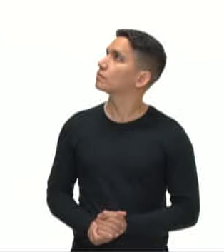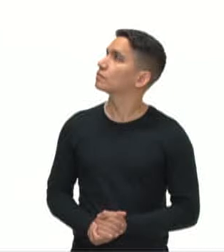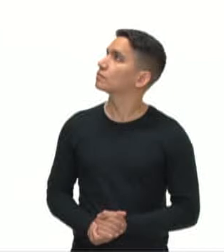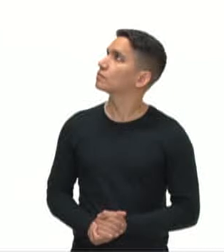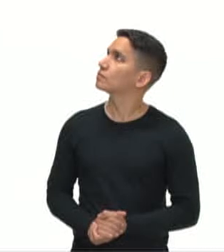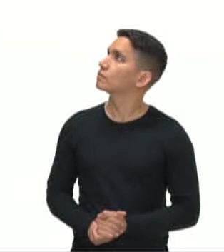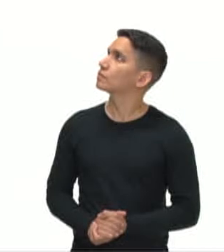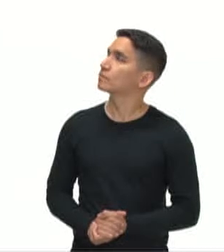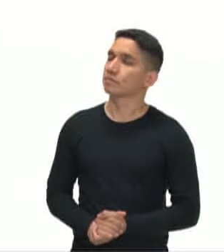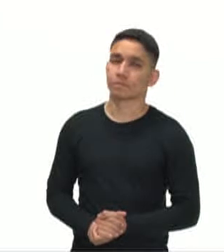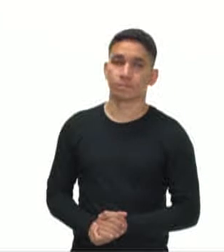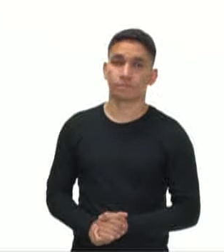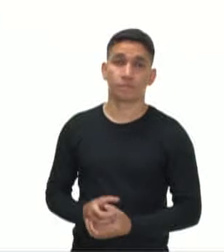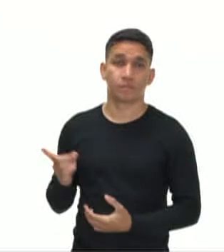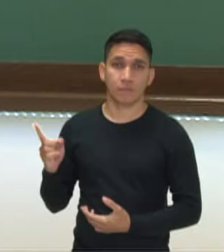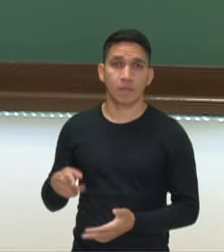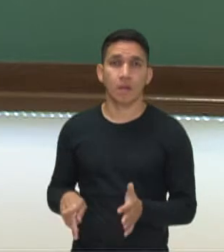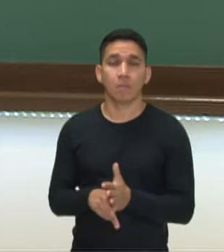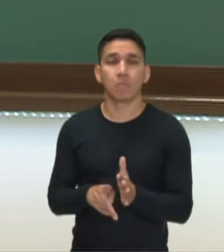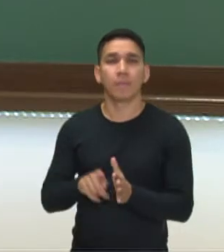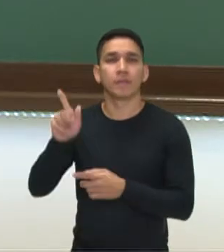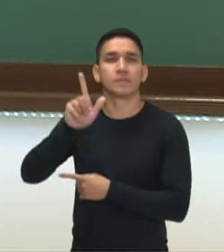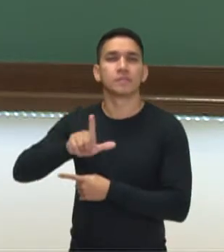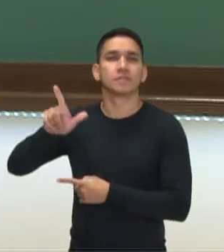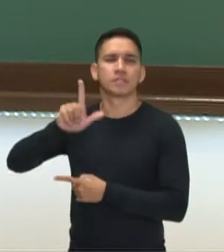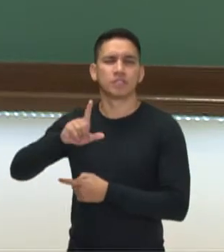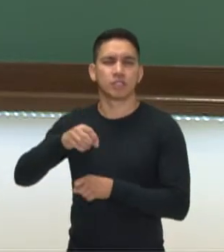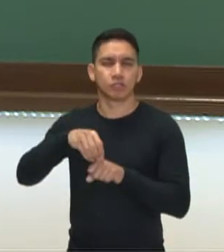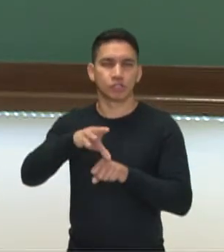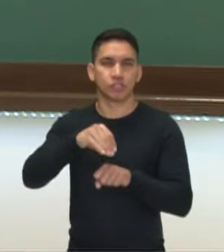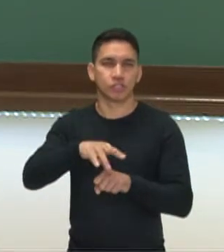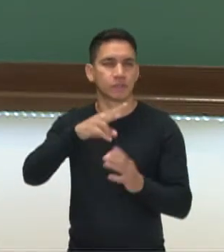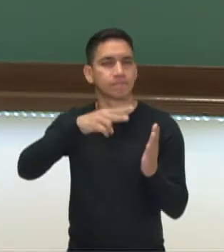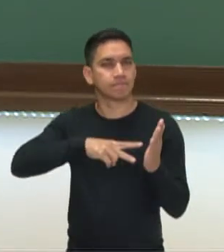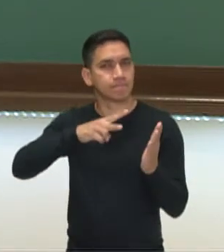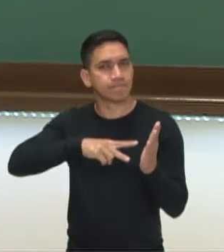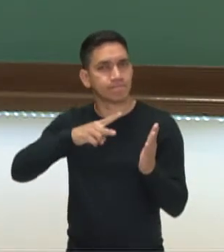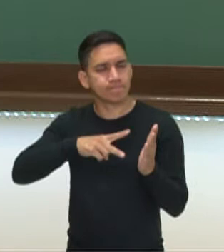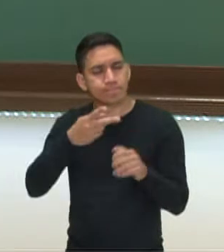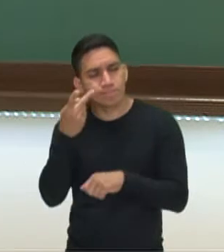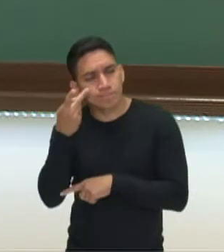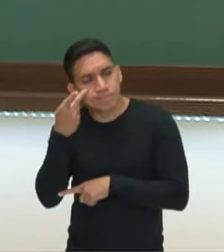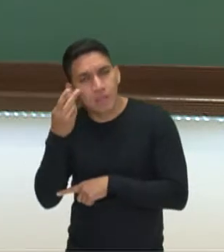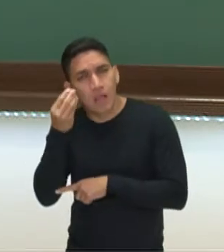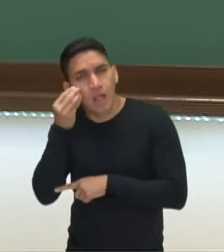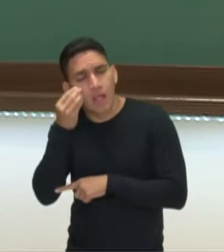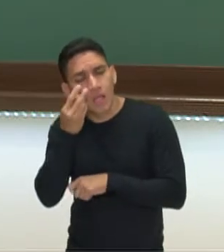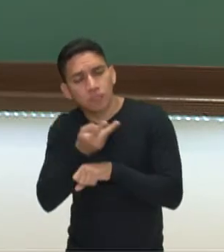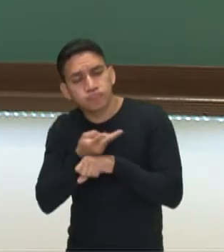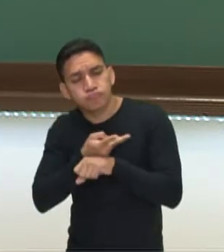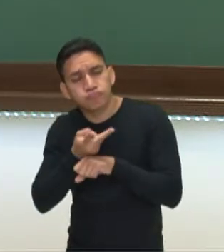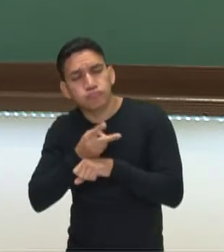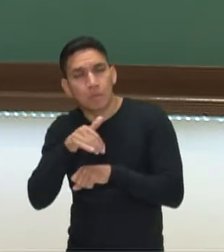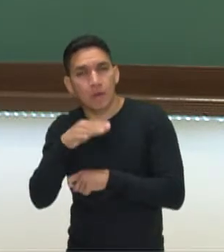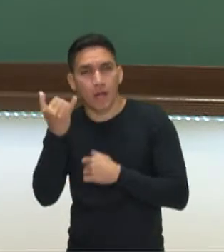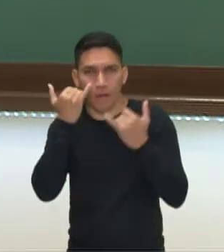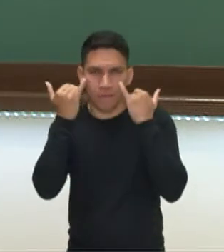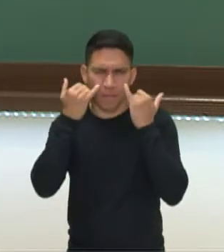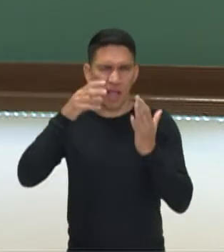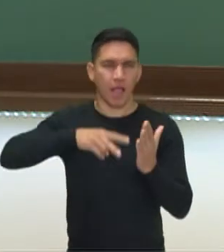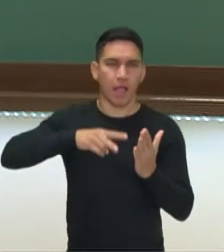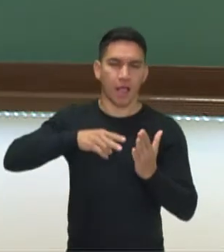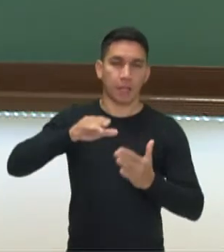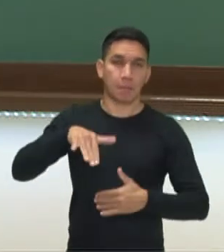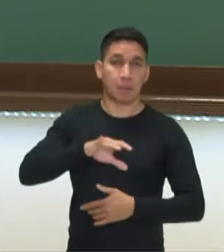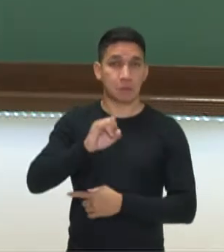Gafotas. Uma obra da literatura, fica a dica aí, inclusive, para vocês buscarem mais informações e lerem aí,